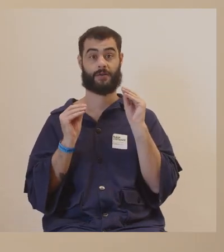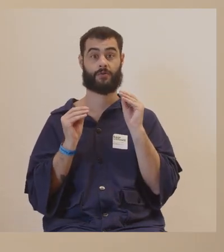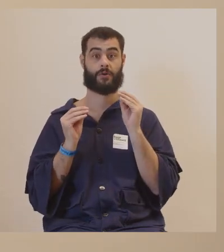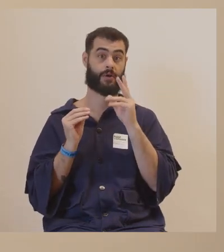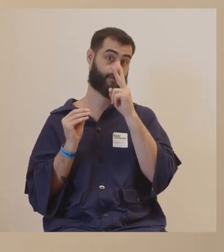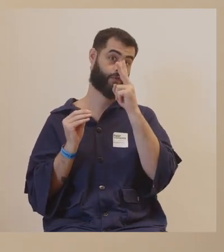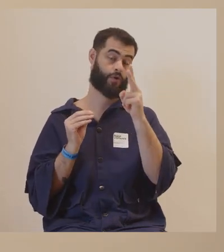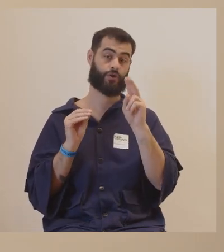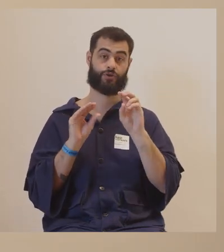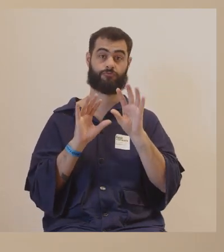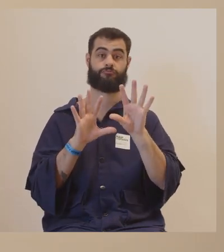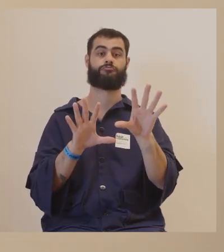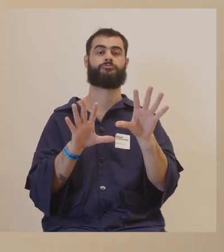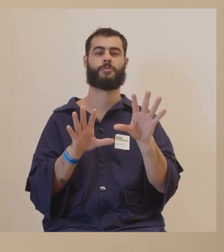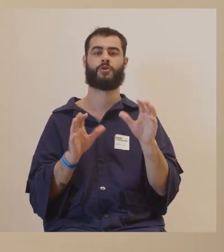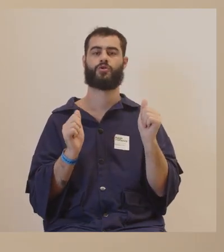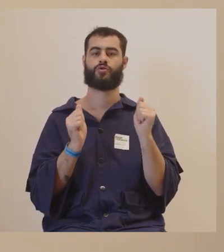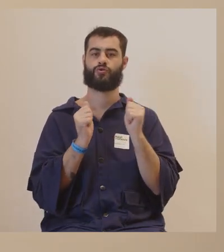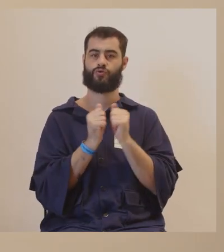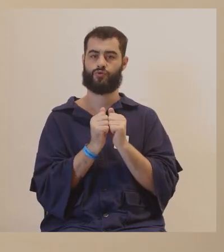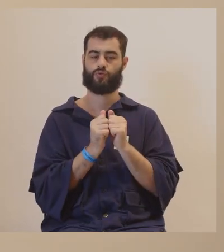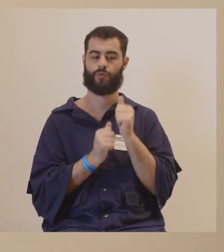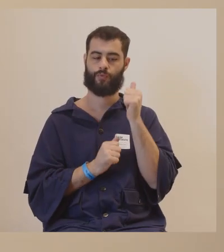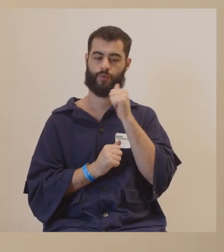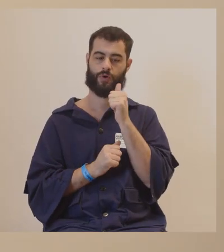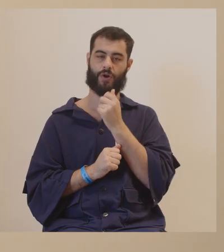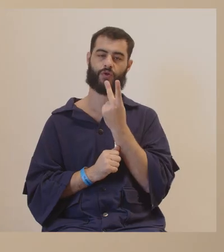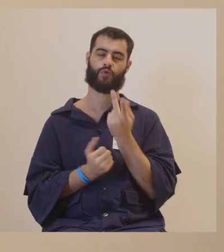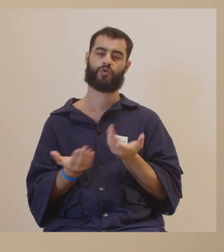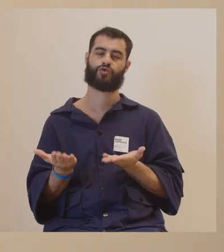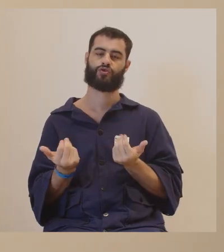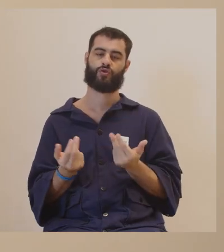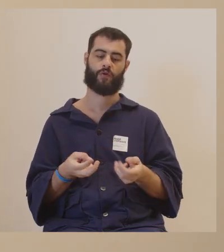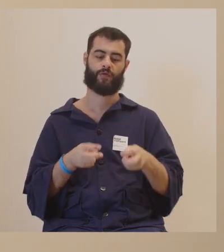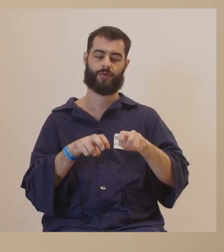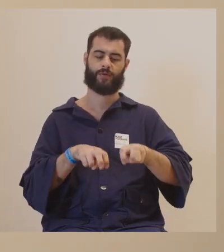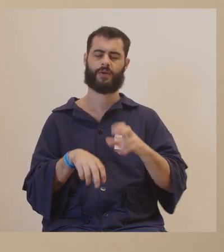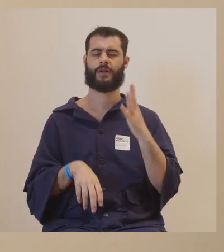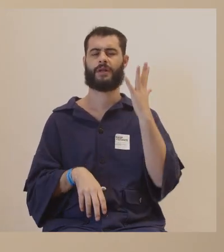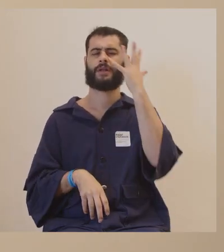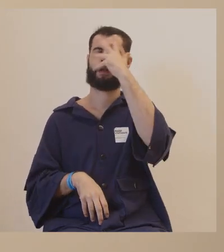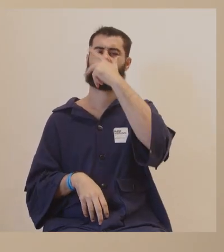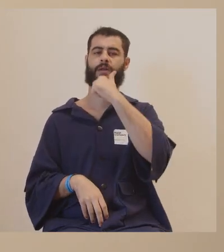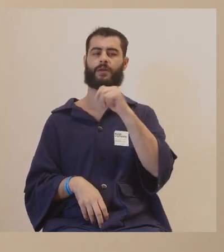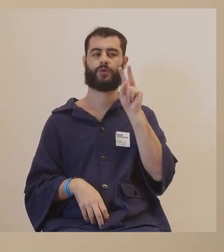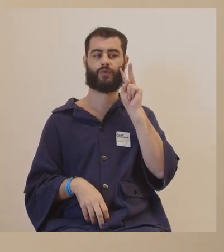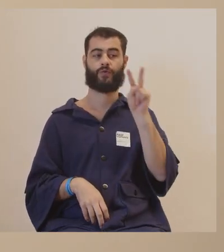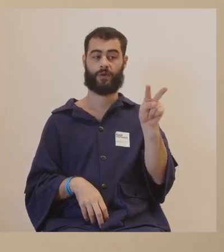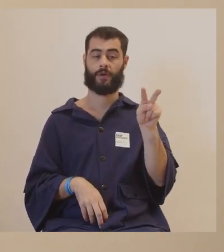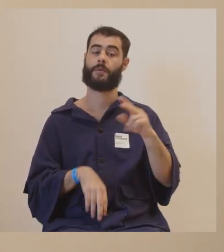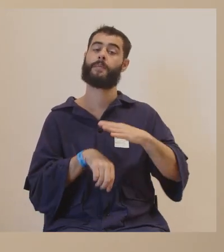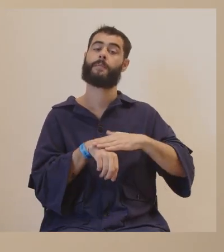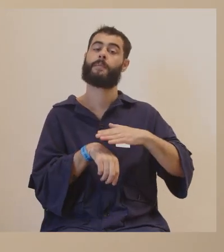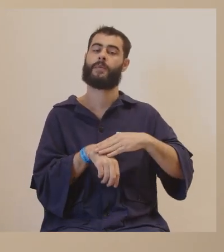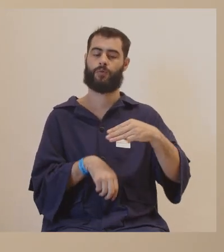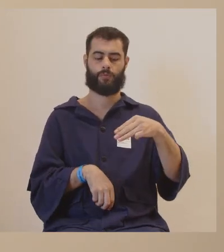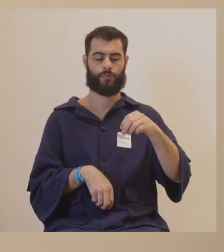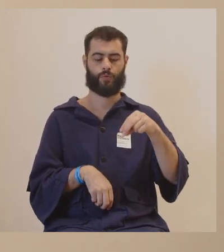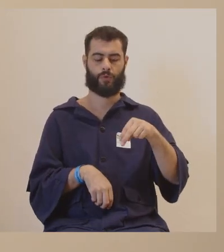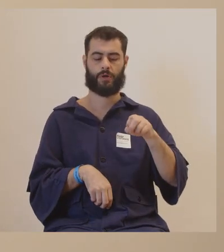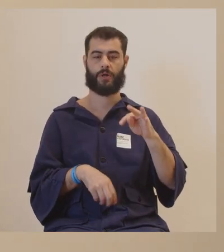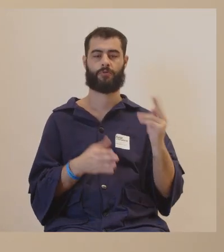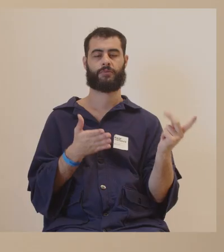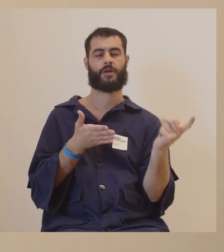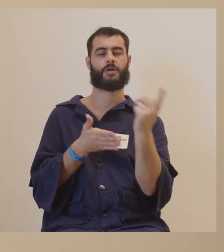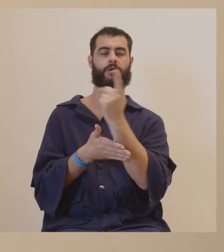flor da idade, aparições deliciosas e passageiras. Monet fixou esta poesia em uma imagem imprevisível de beleza